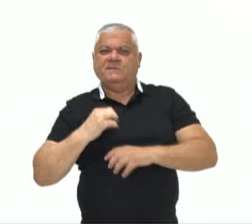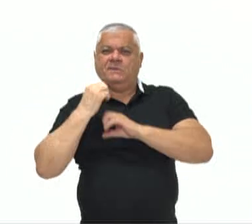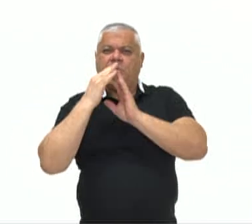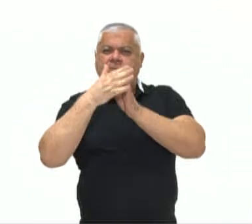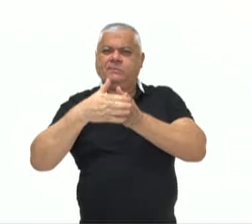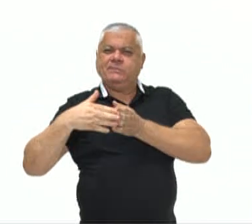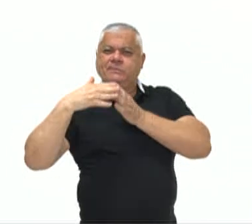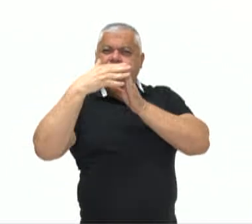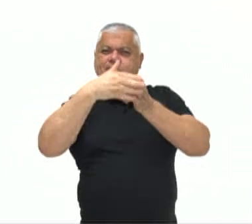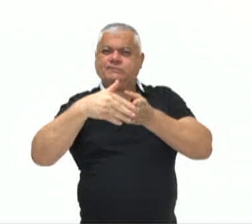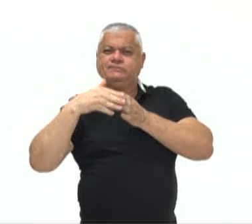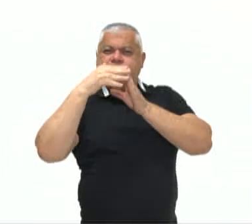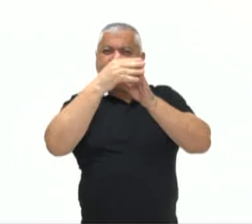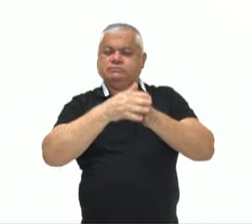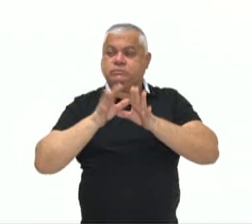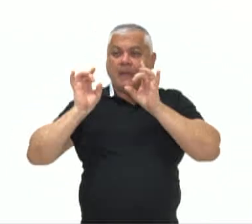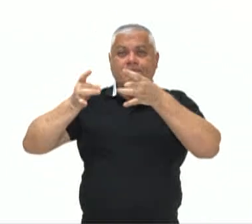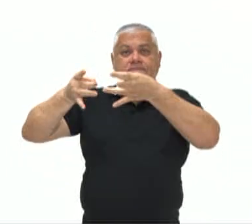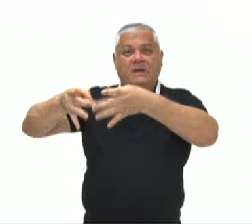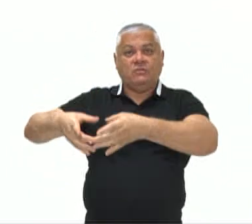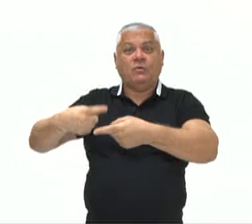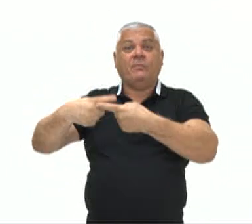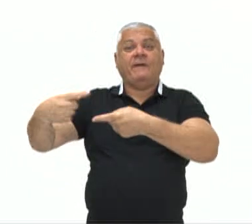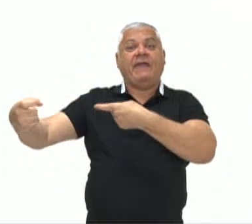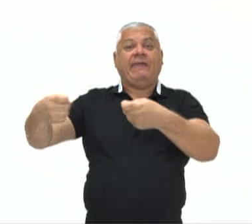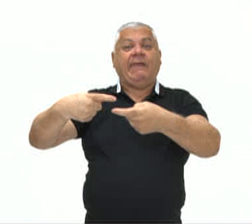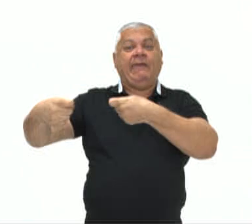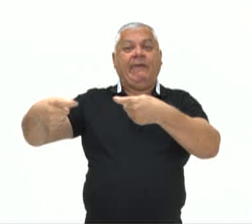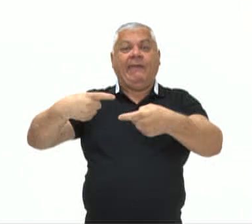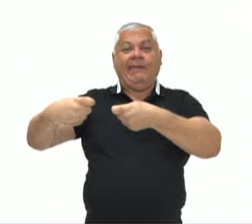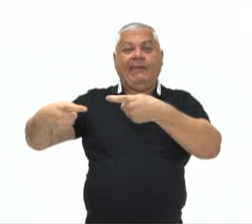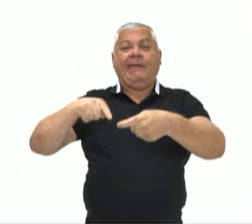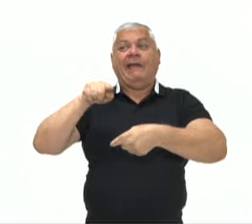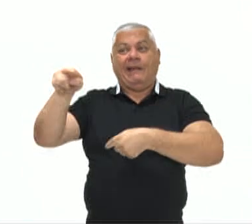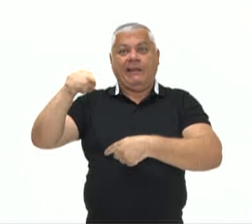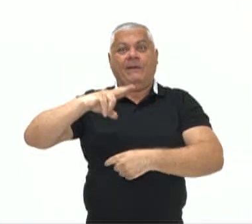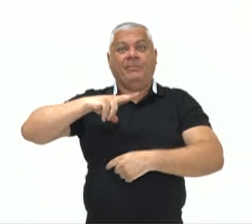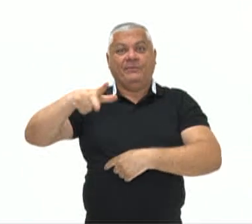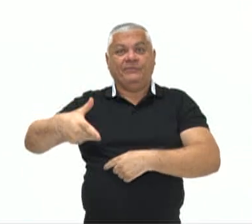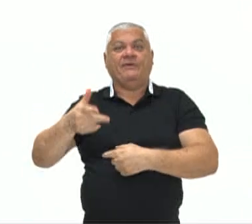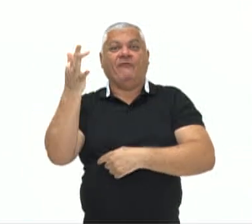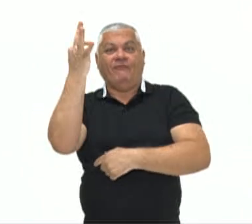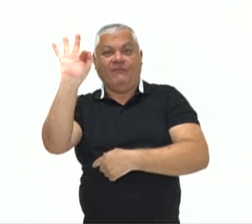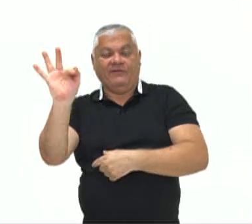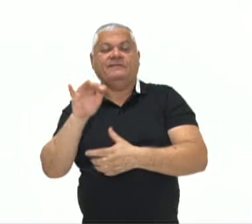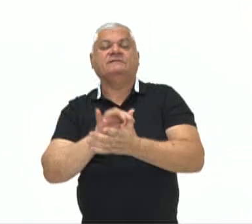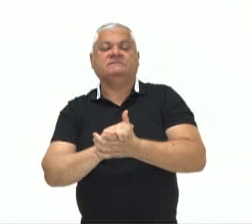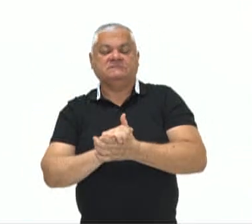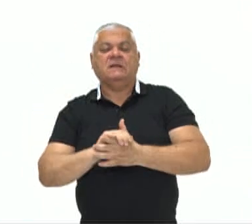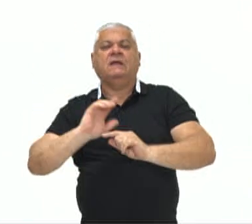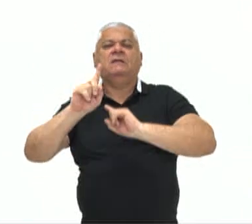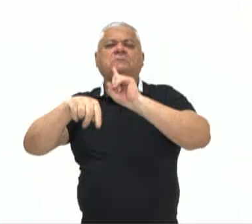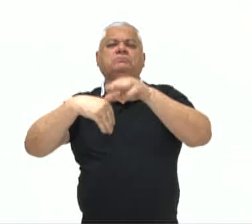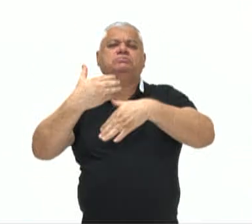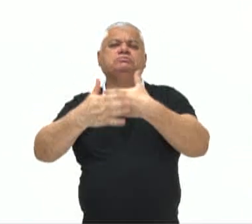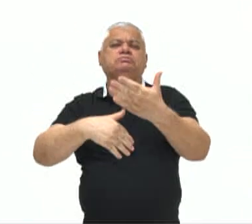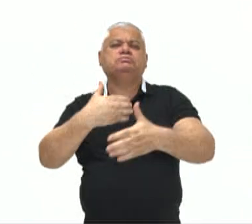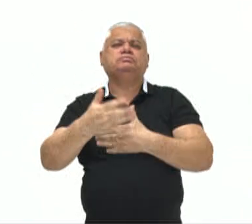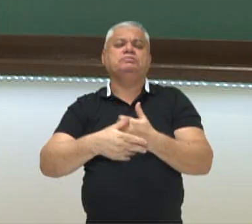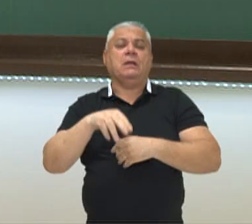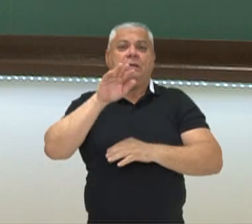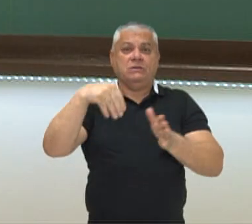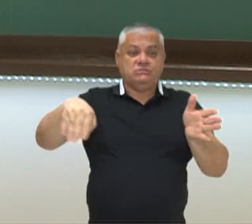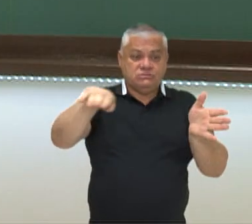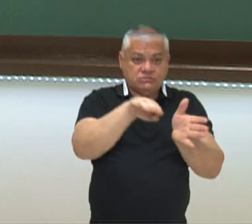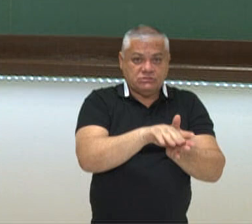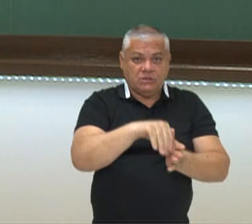Portugal. Esse período durou pouco, pois logo veio a independência. Então, nós tivemos períodos